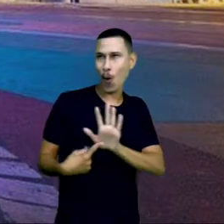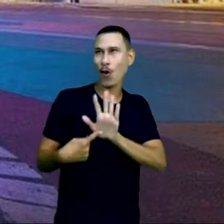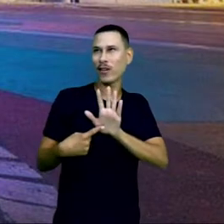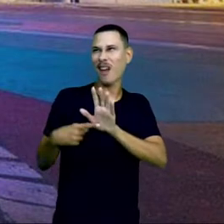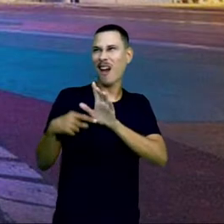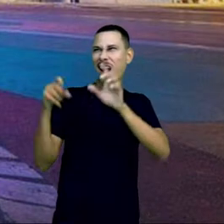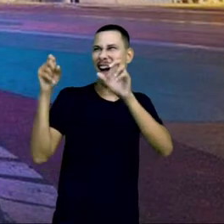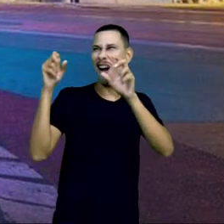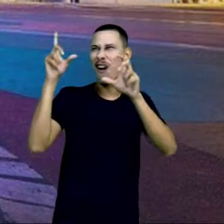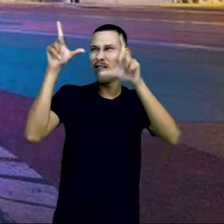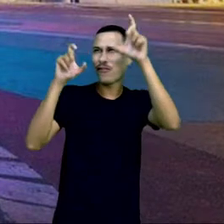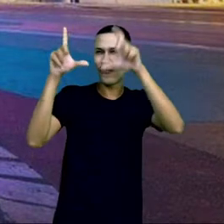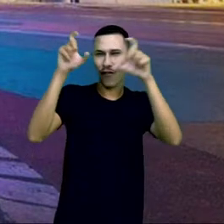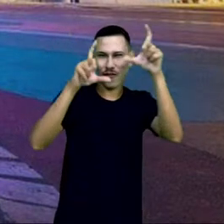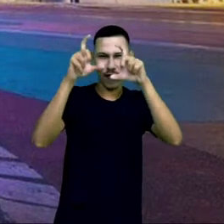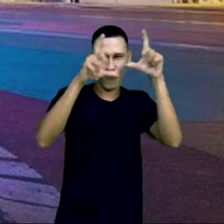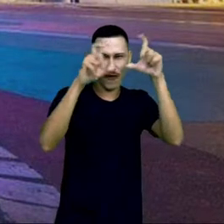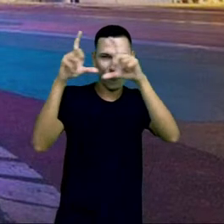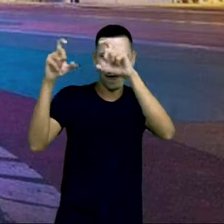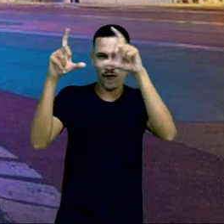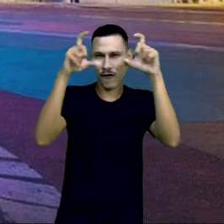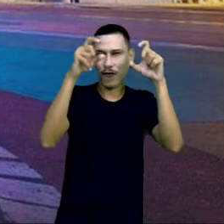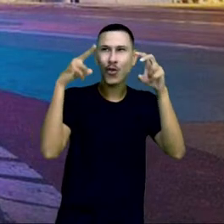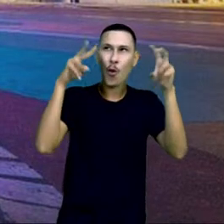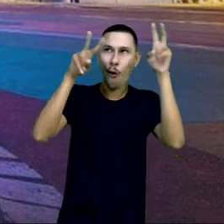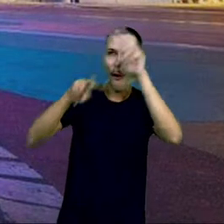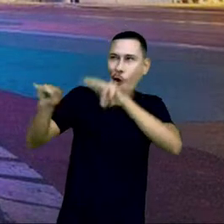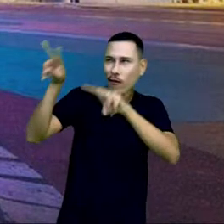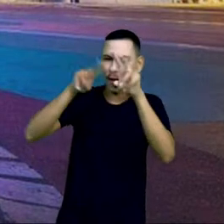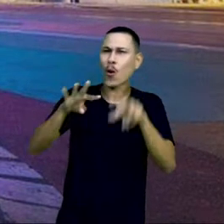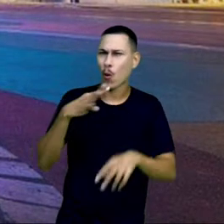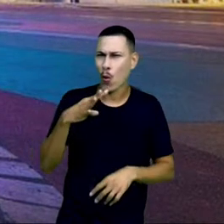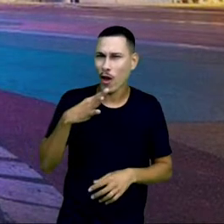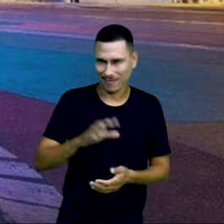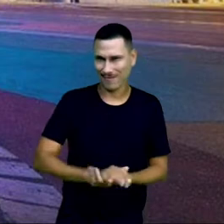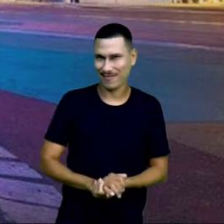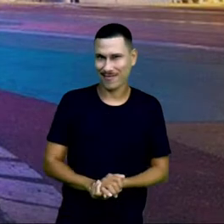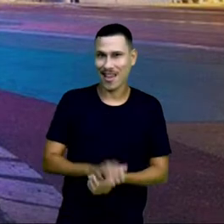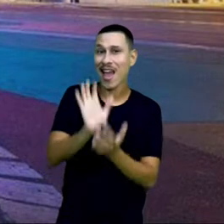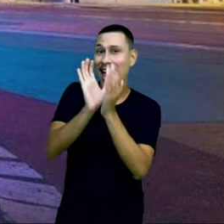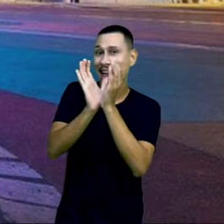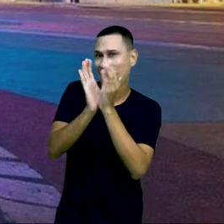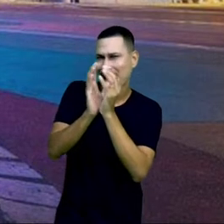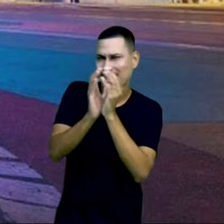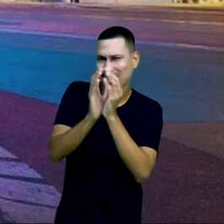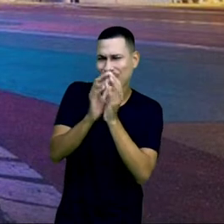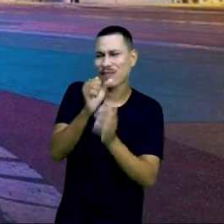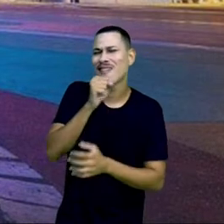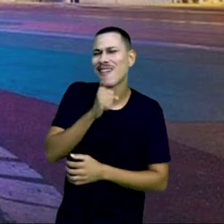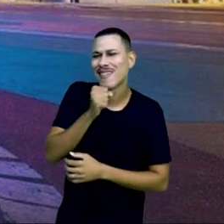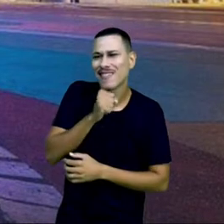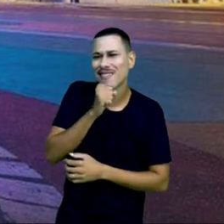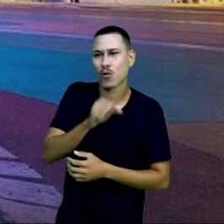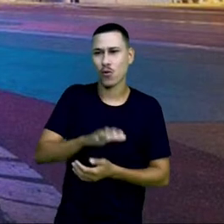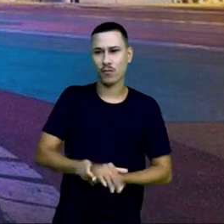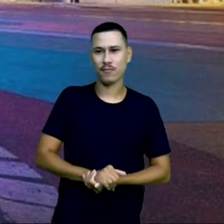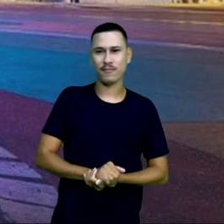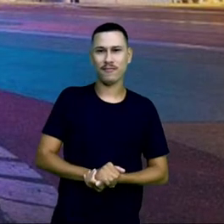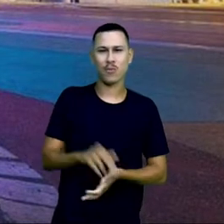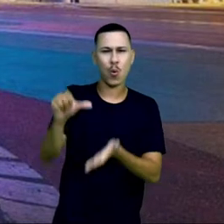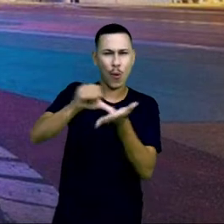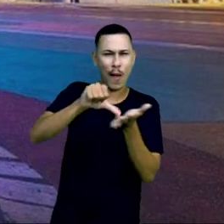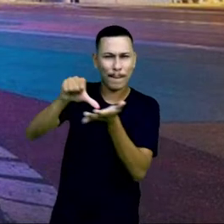né? Vocês já devem saber, já devem ter passado por aqui, Recife Antigo, uma praça aqui, né?